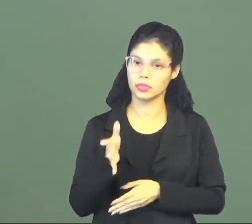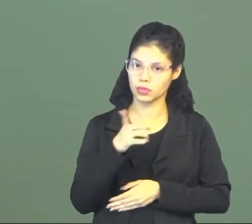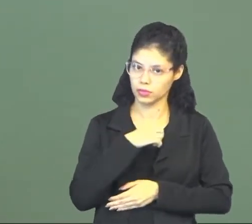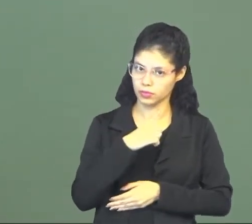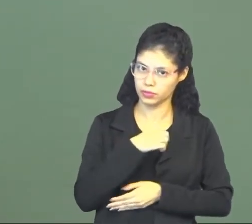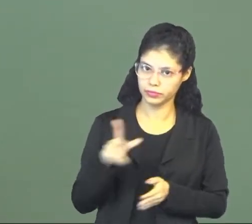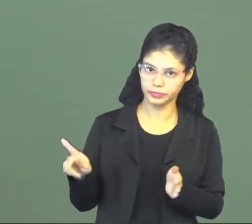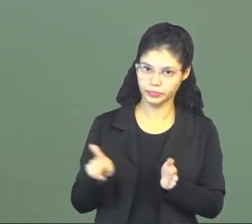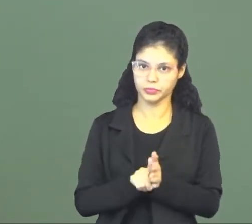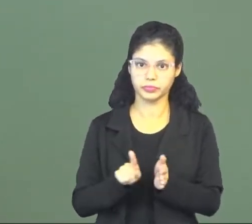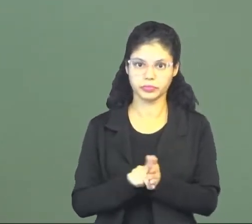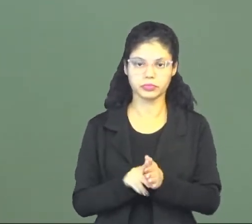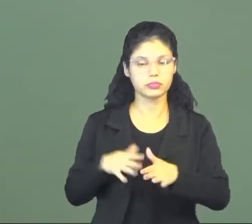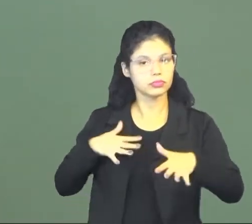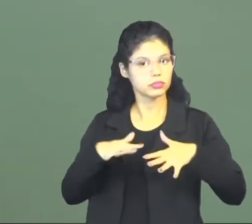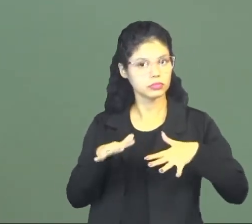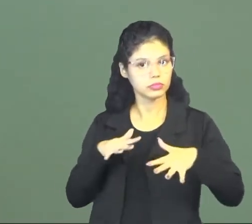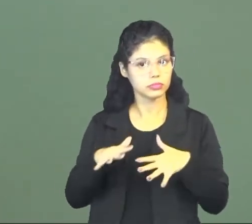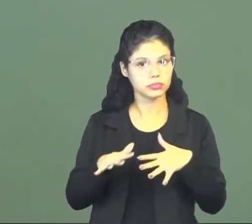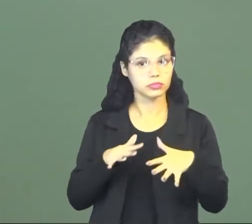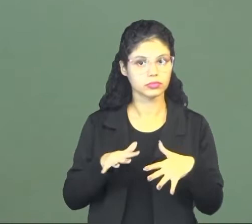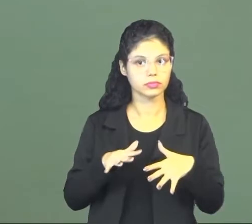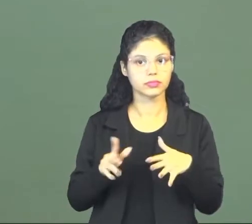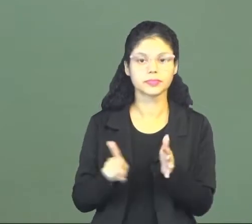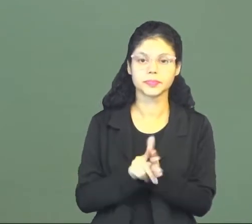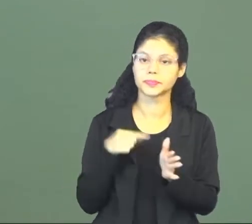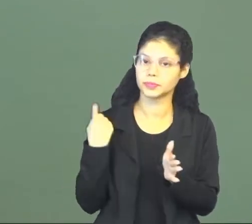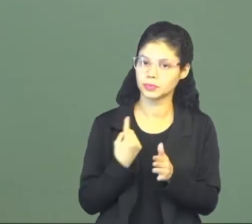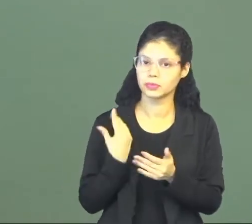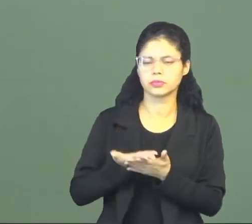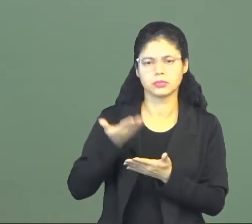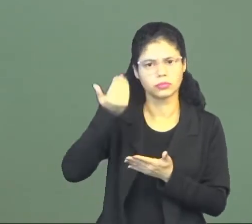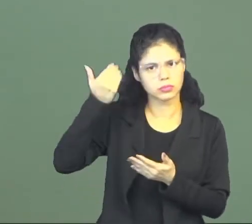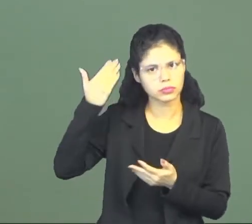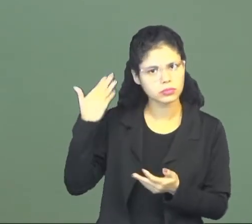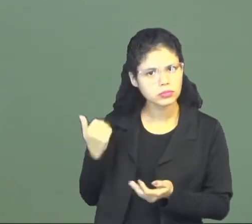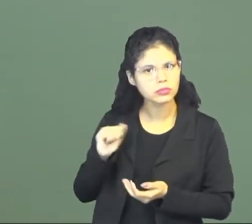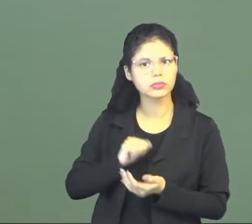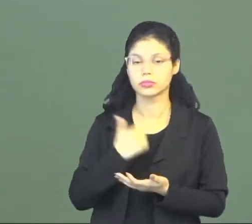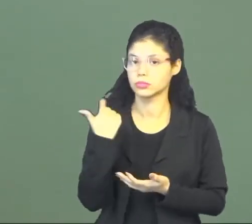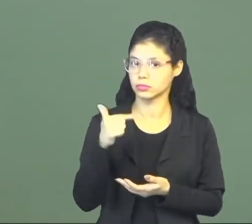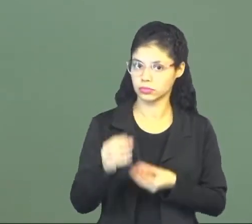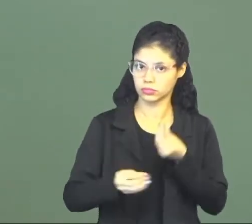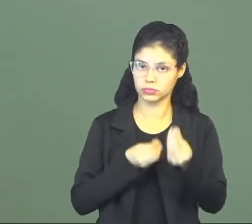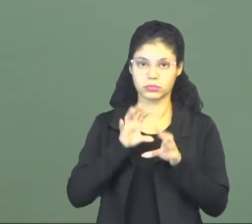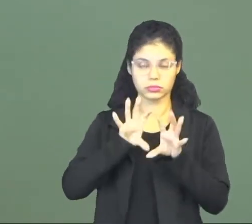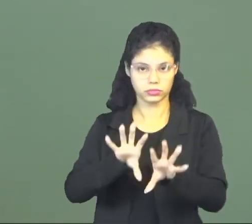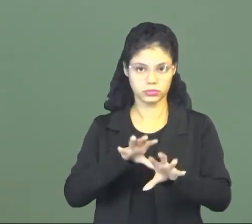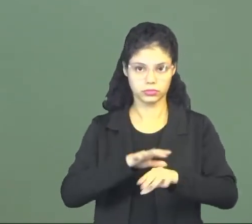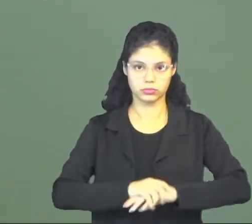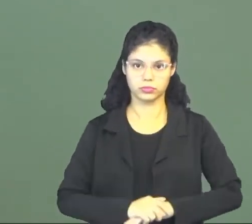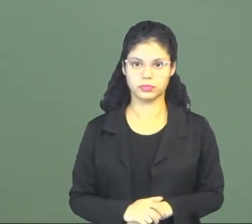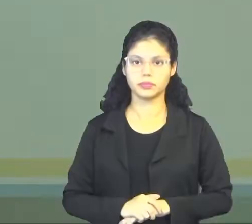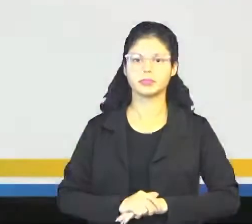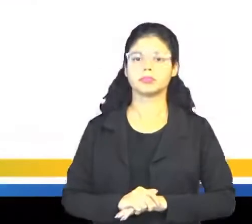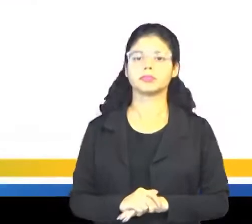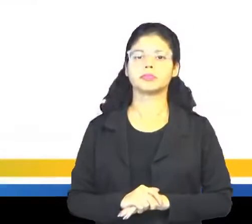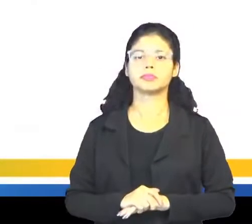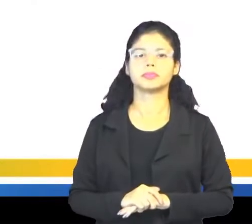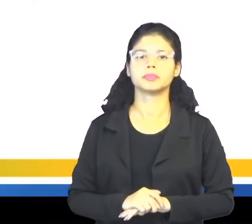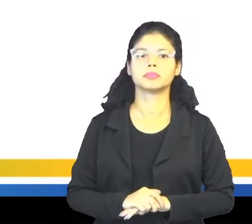capta aí o meu movimento por si só, né? Antigamente, no princípio, não era dessa forma, tá